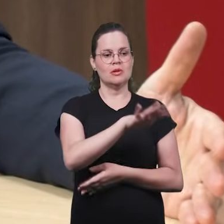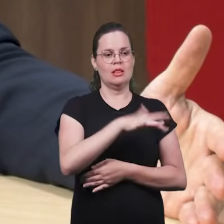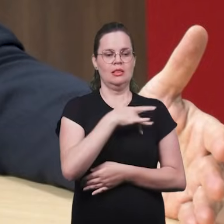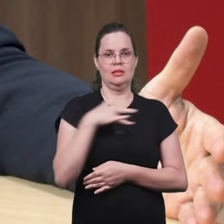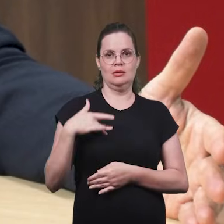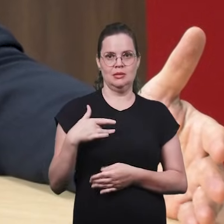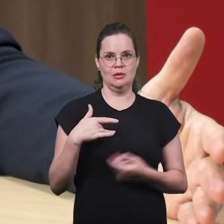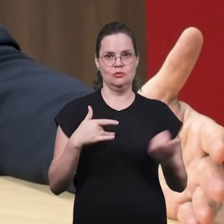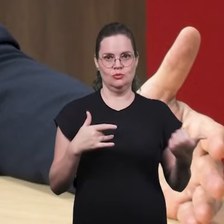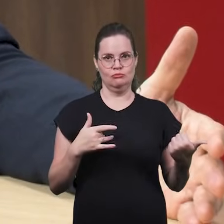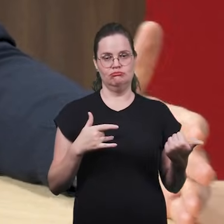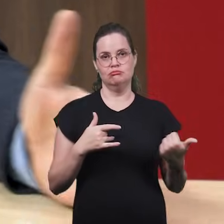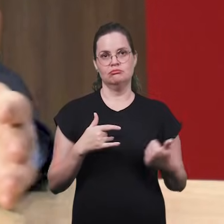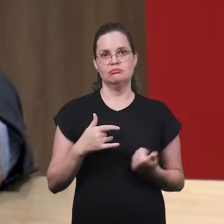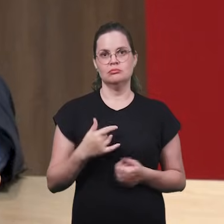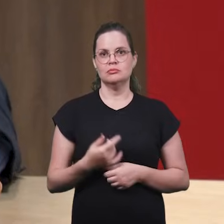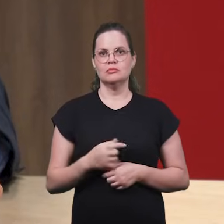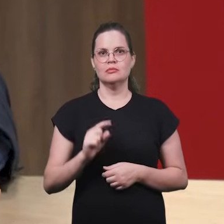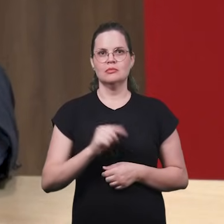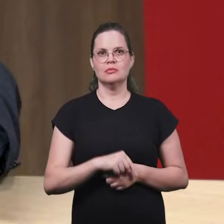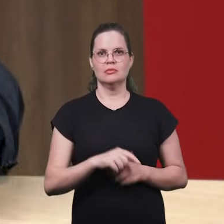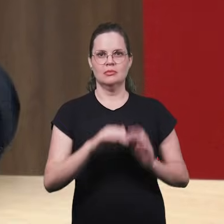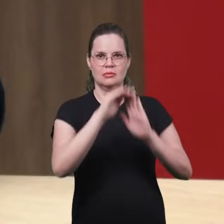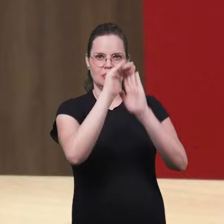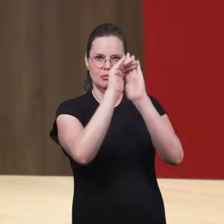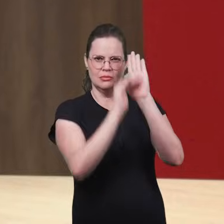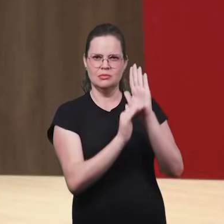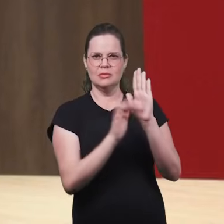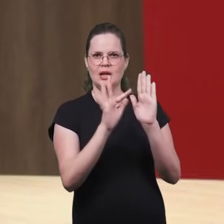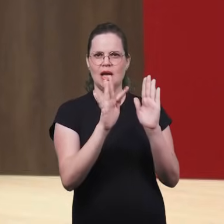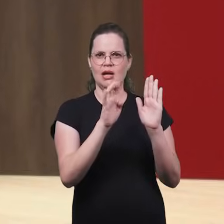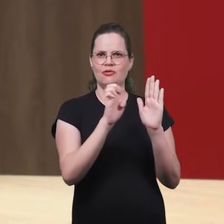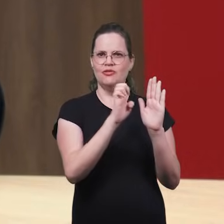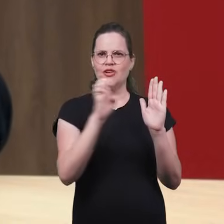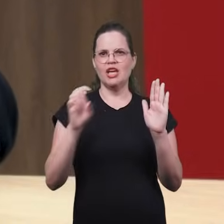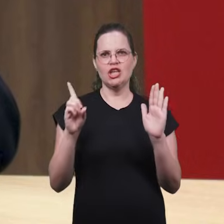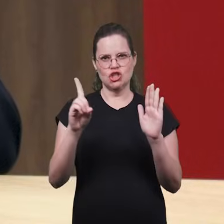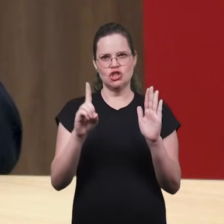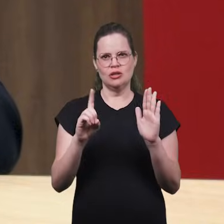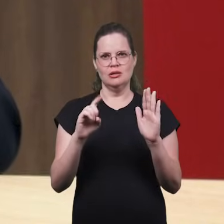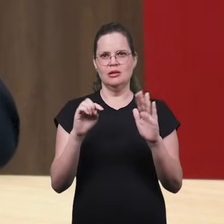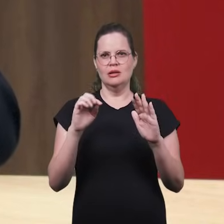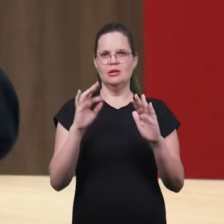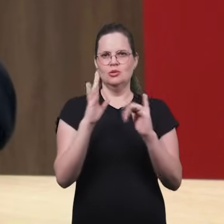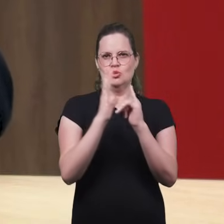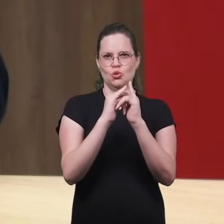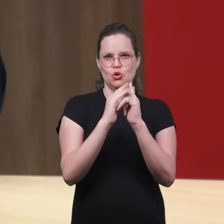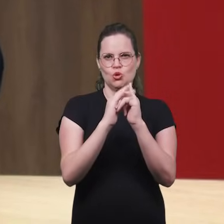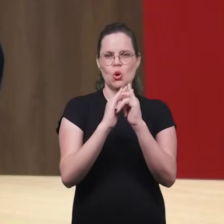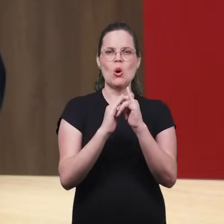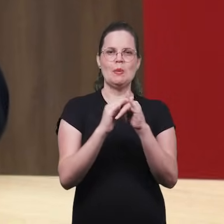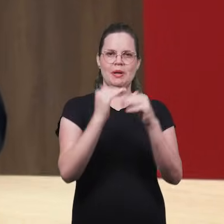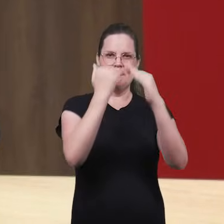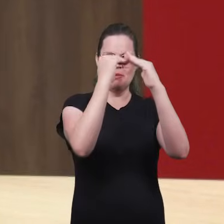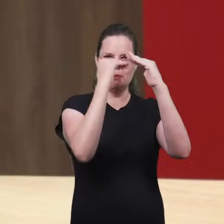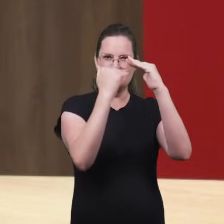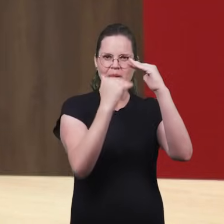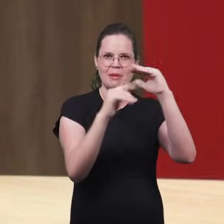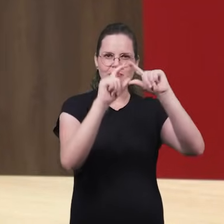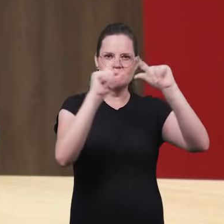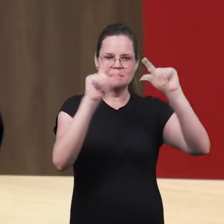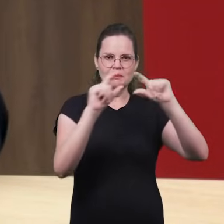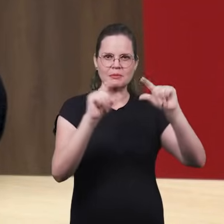é da área de saúde. O feed, que é aquela lista de sugestões que aparece do YouTube, do meu YouTube,